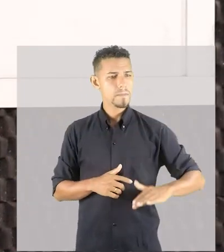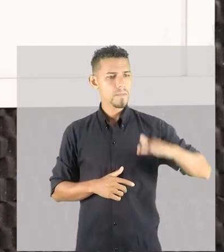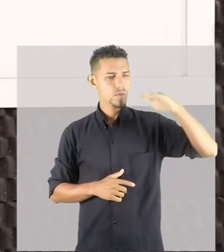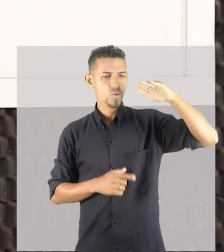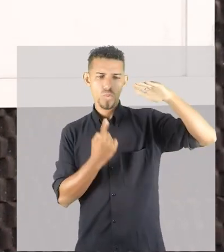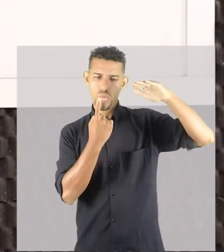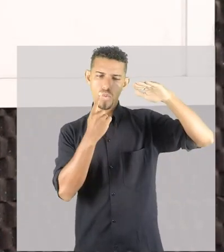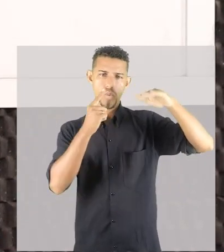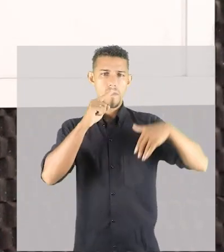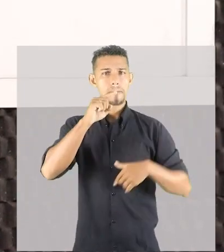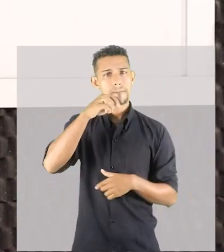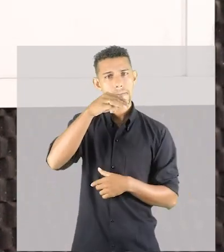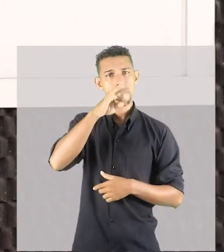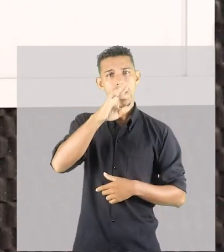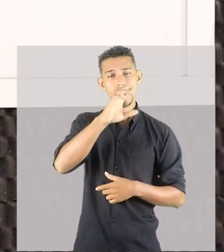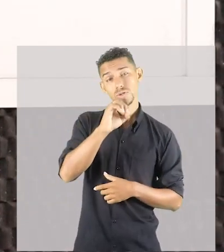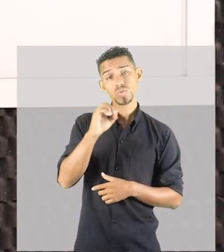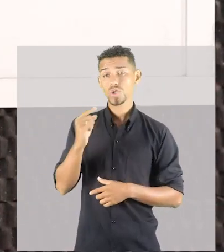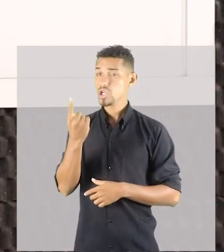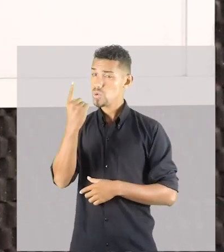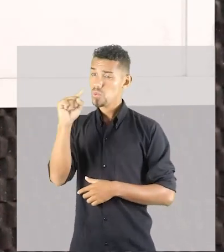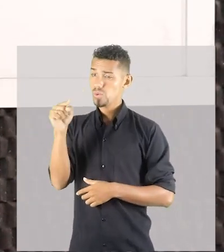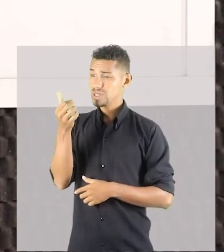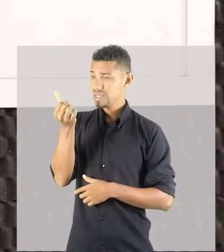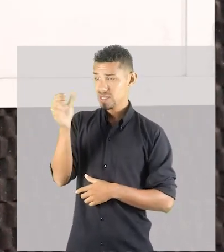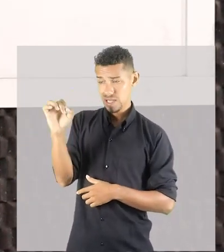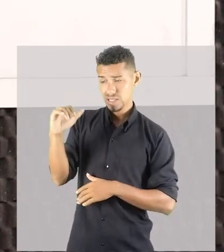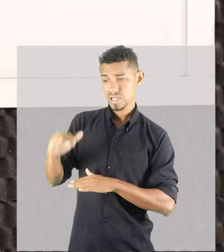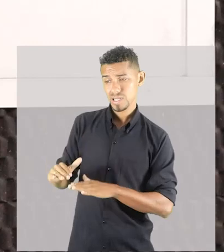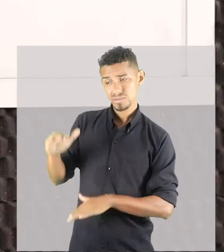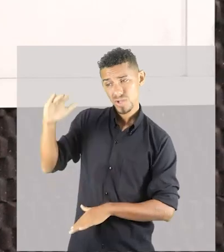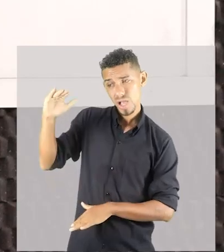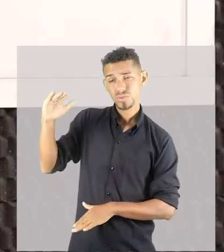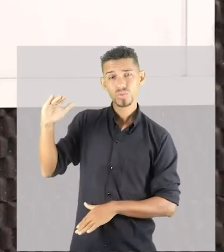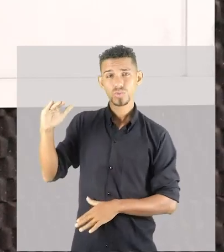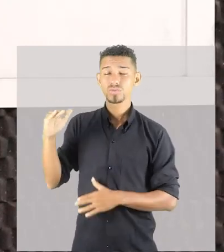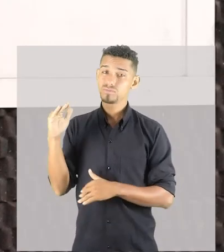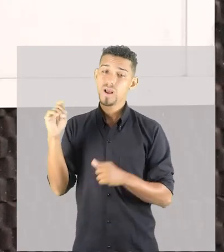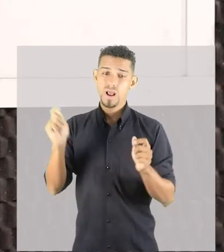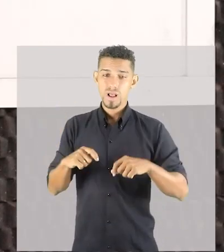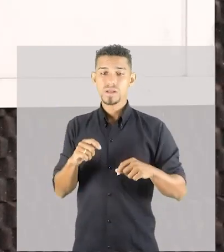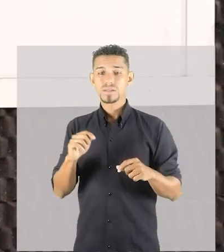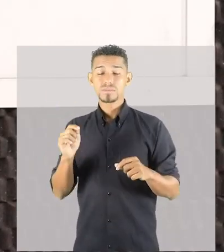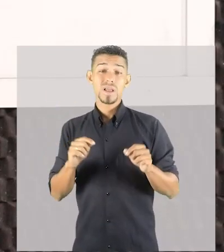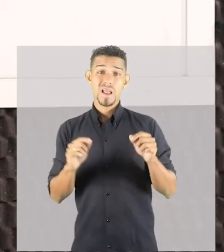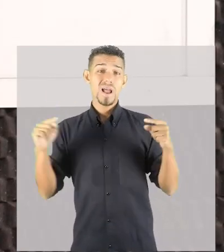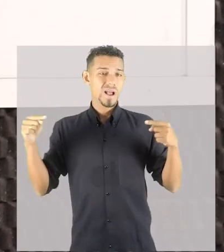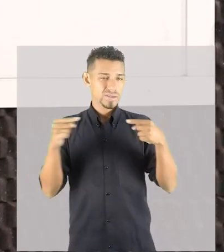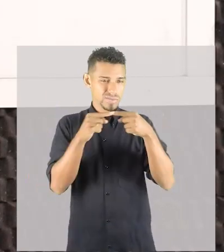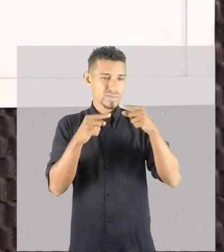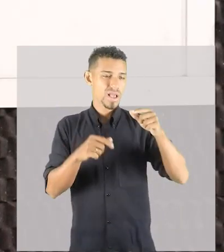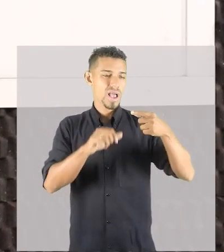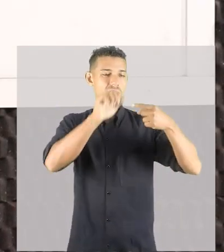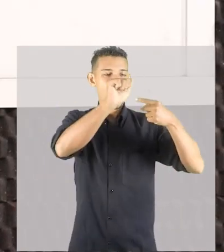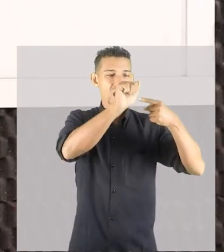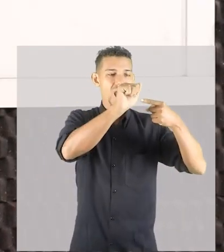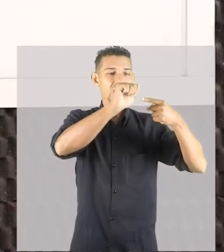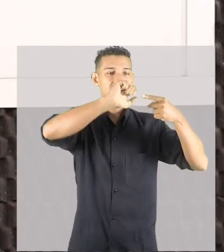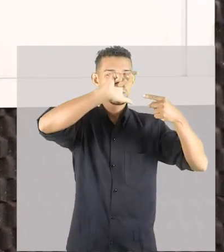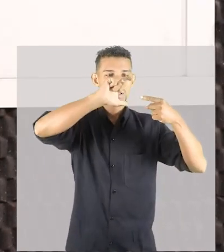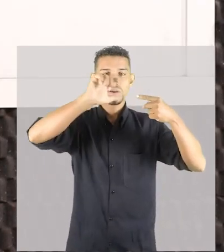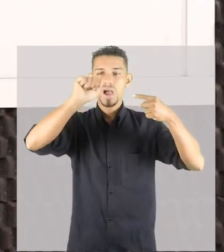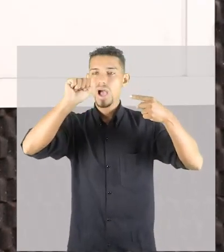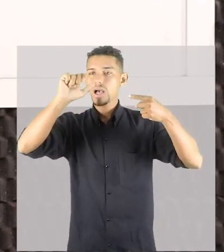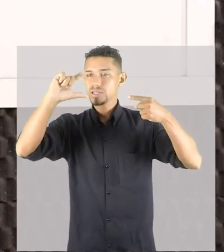e 1,60 m de altura. Qual a descendência esperada do cruzamento entre azão, azinho, bezão,